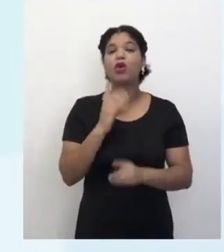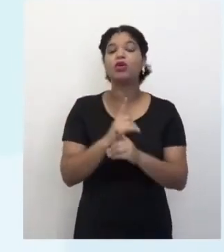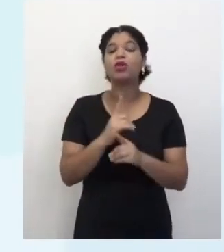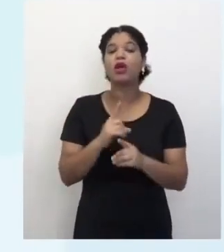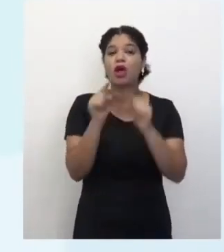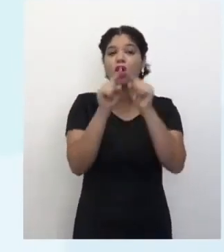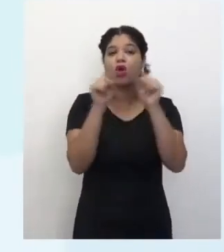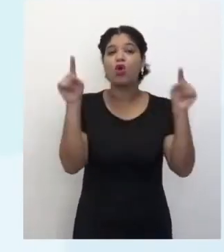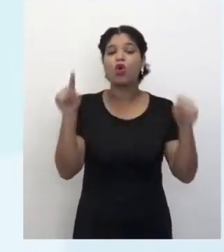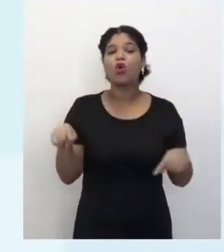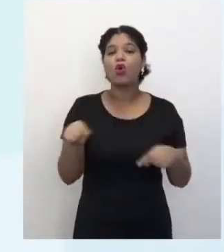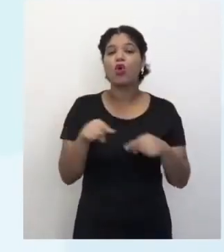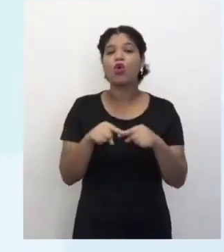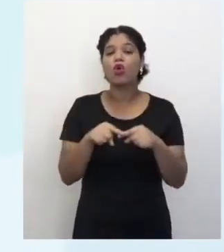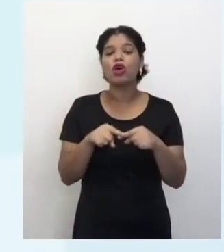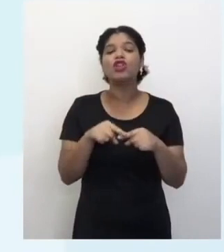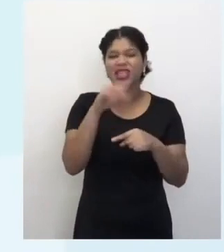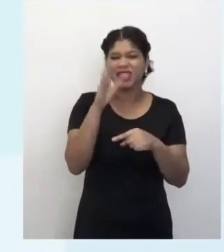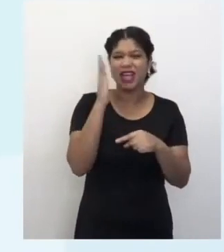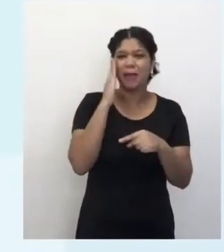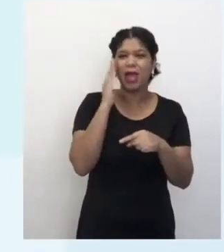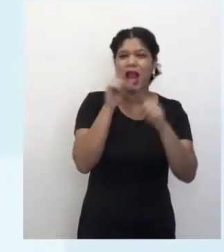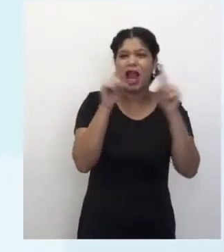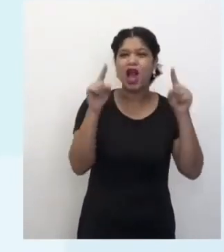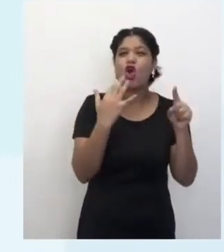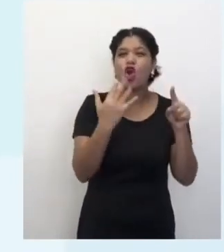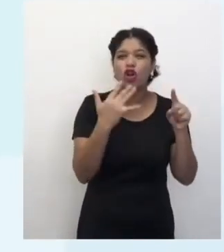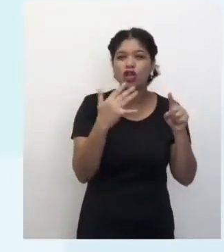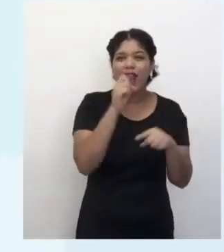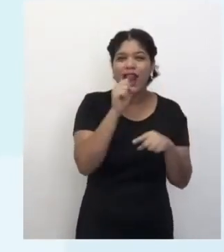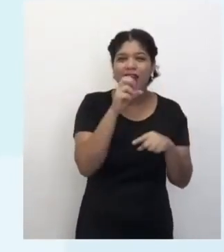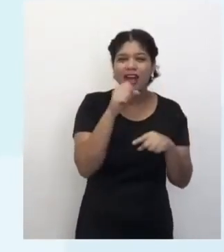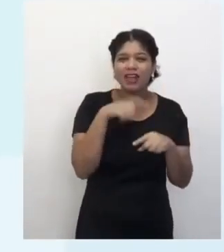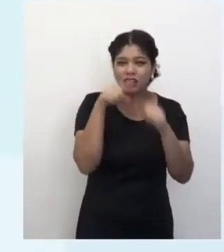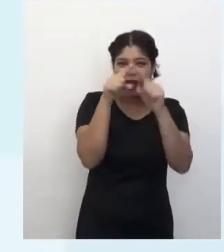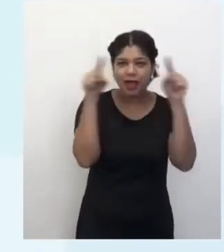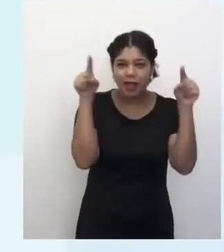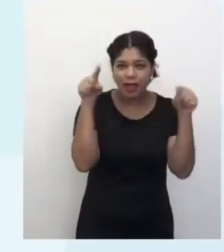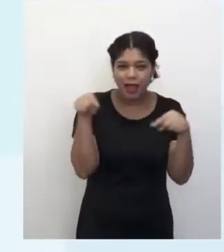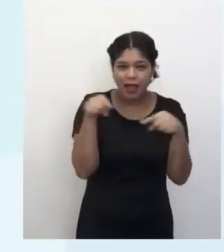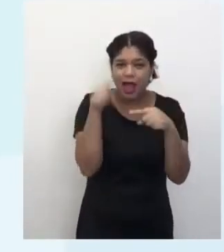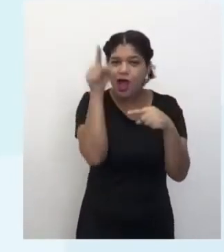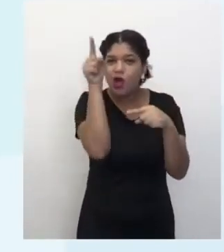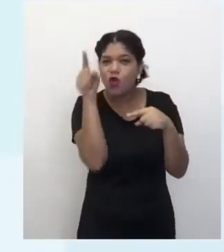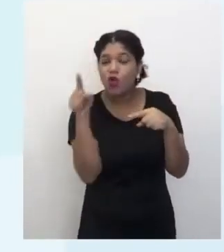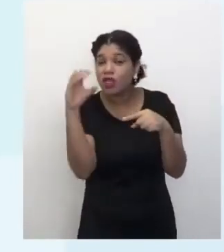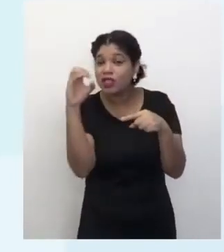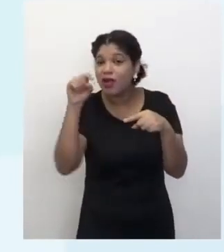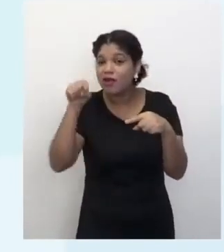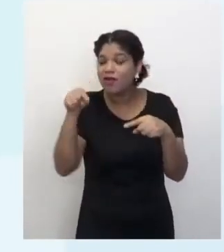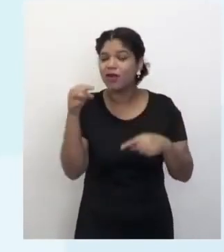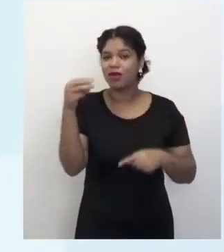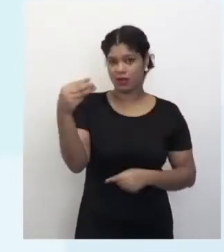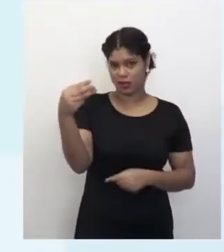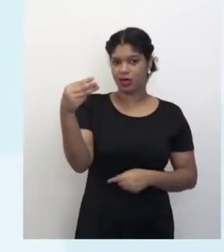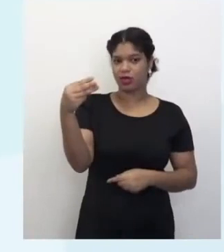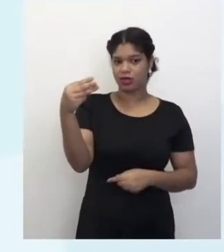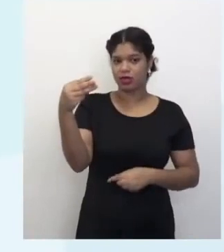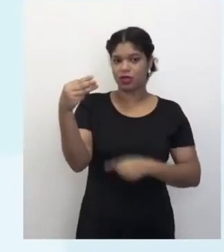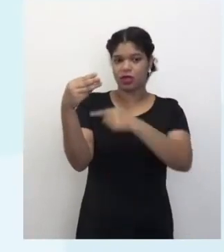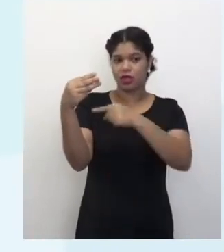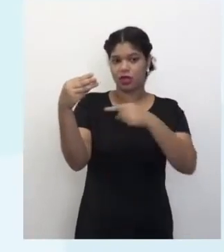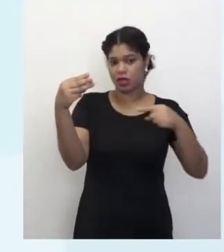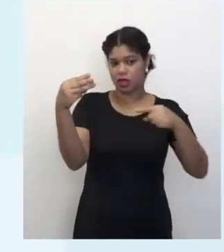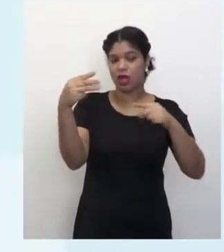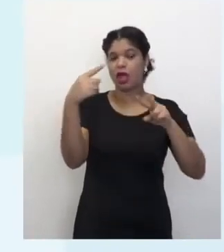aqui é 0,3, né? Ou a raiz quadrada, né? A raiz quadrada, vou pôr aqui, ó, de